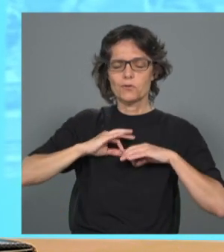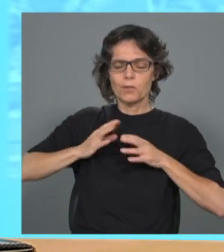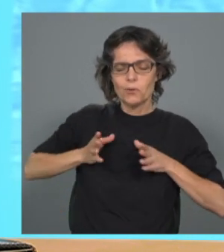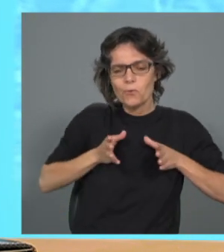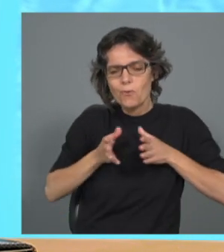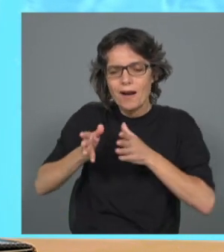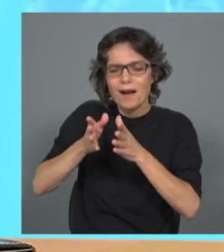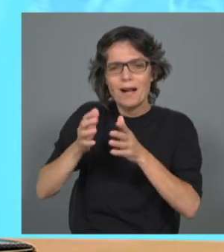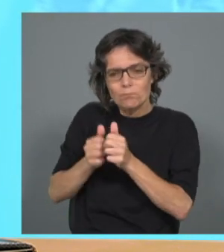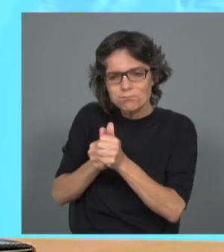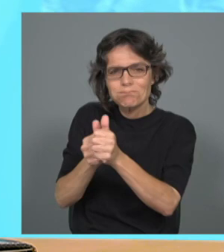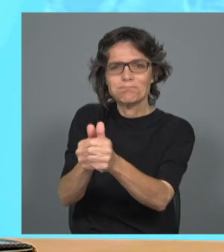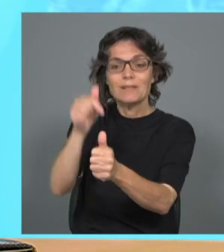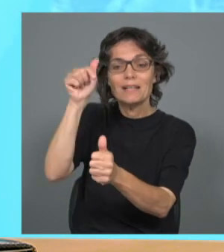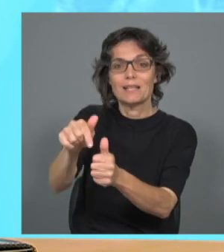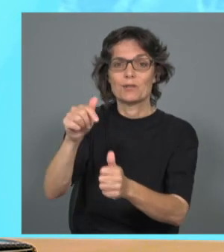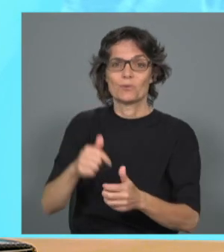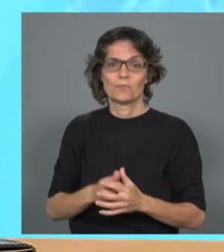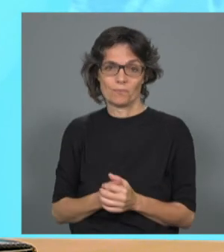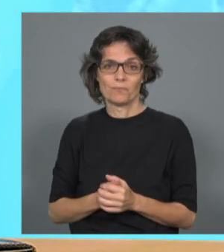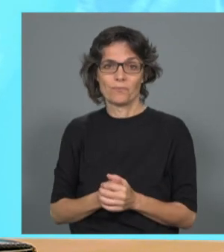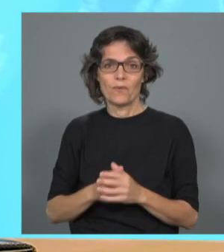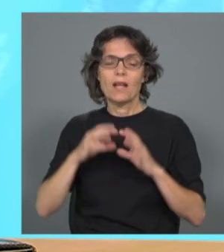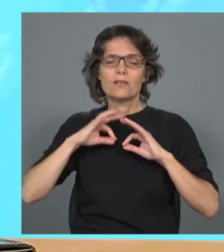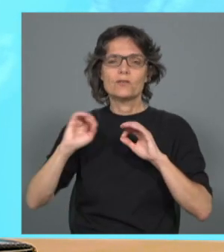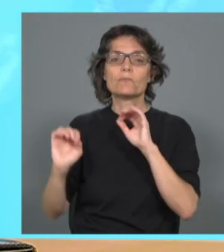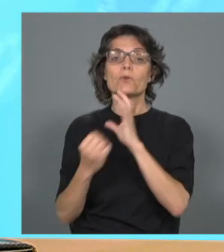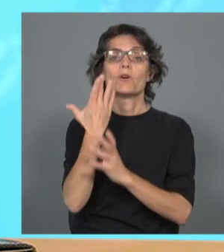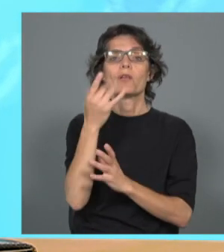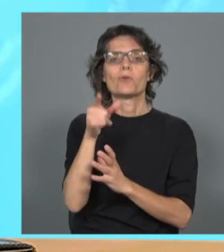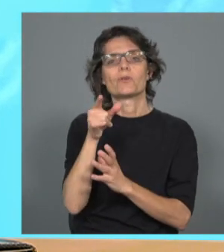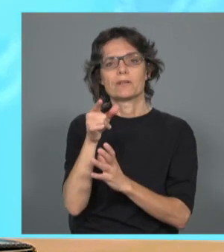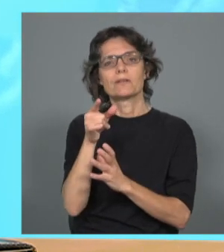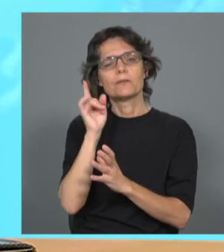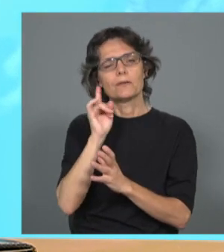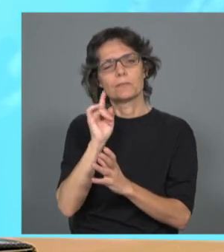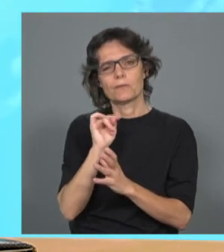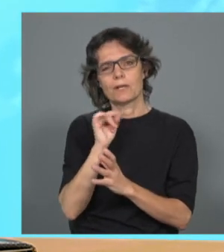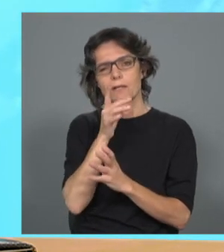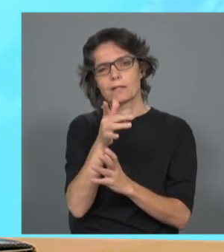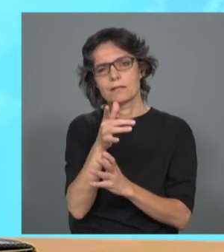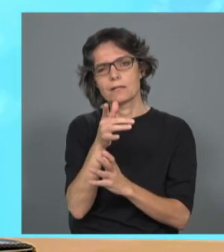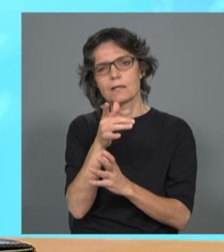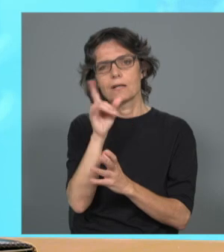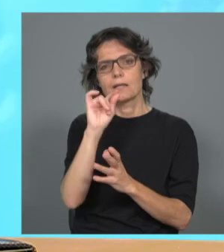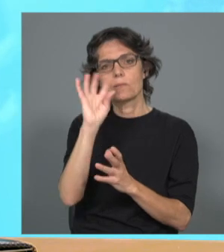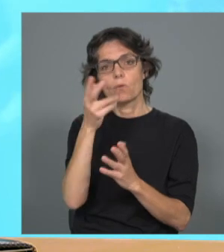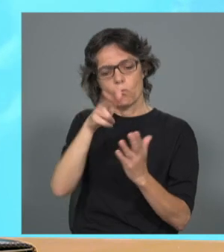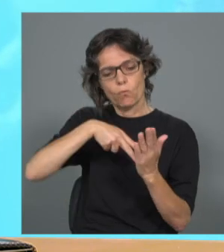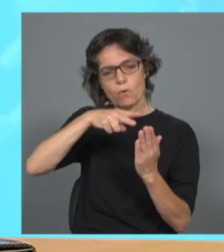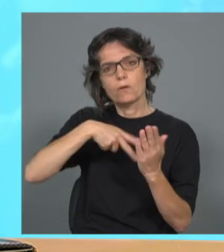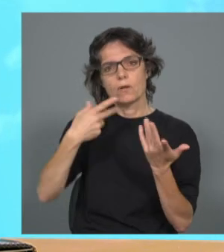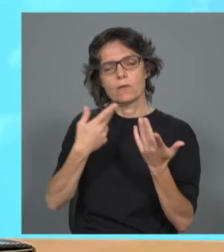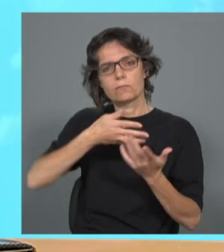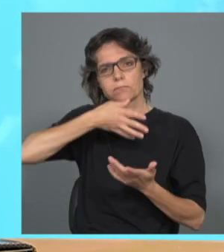pelo Espírito de Deus, pelo Espírito Criador, que é uma das tónicas muito especiais que vale a pena ter presente mesmo na leitura, na partilha, na